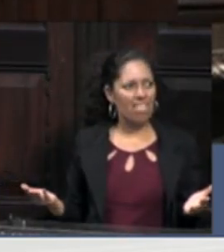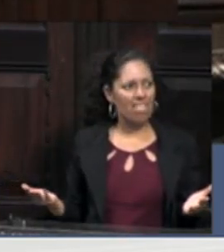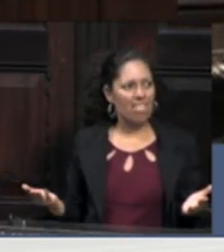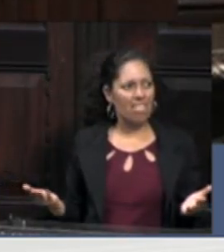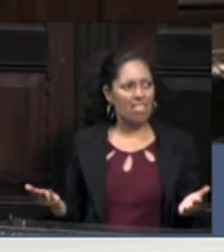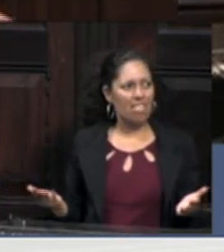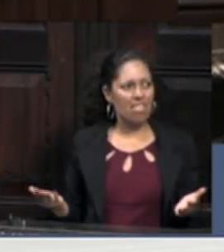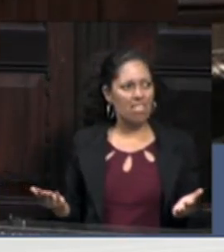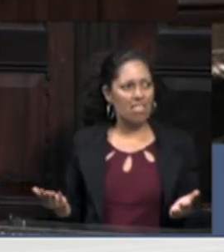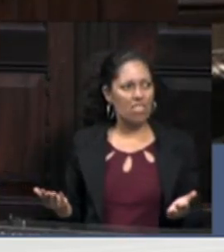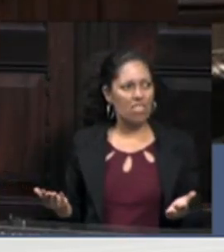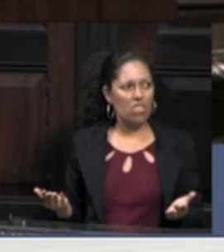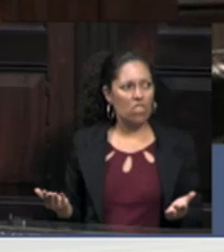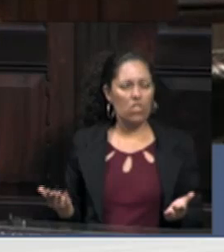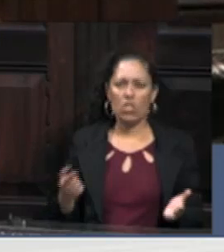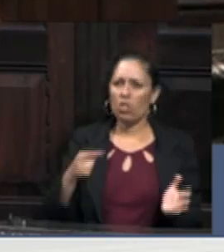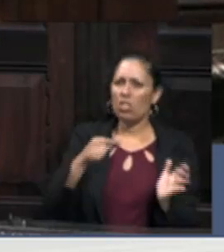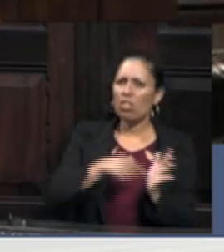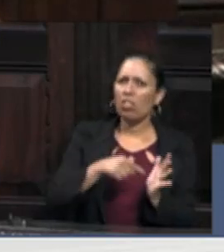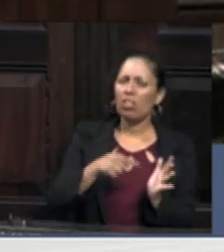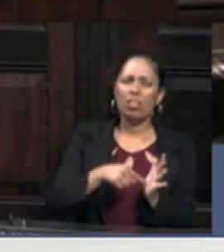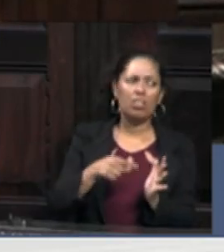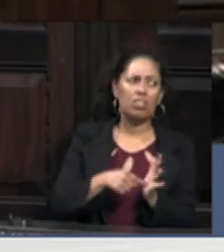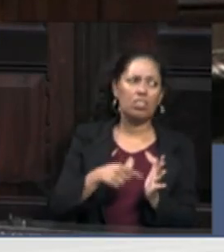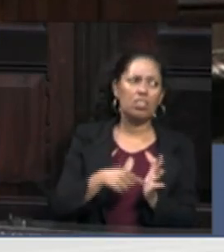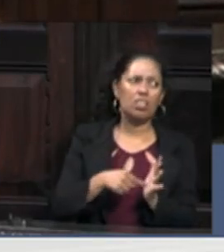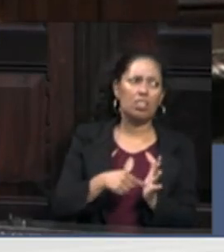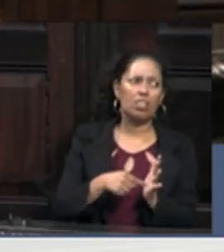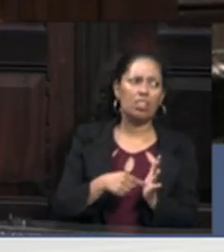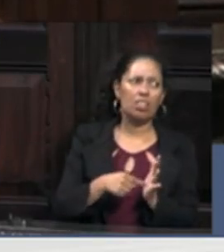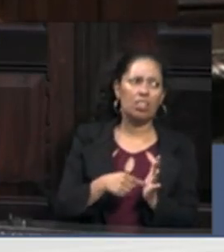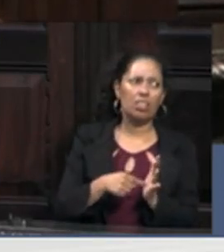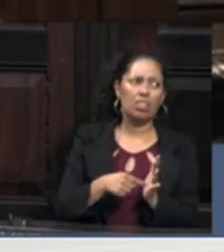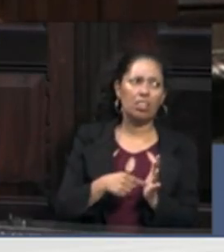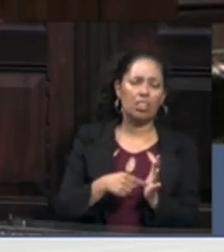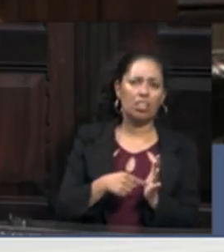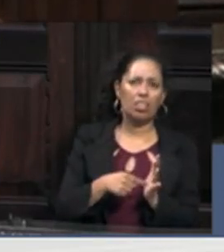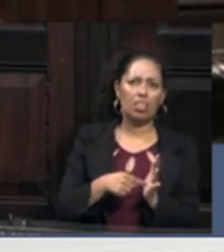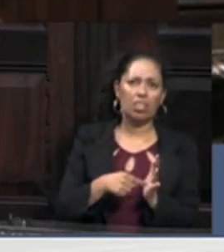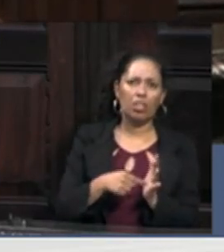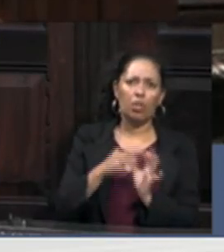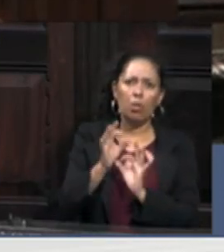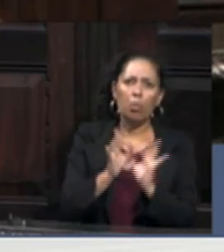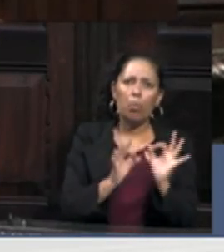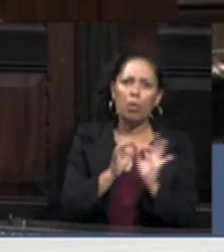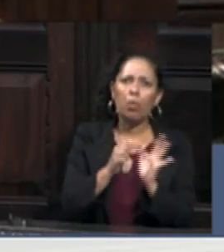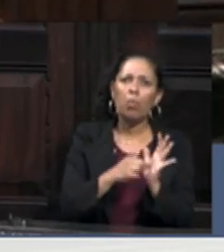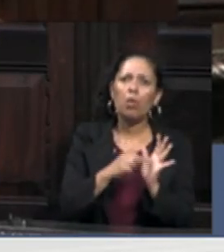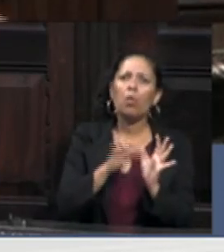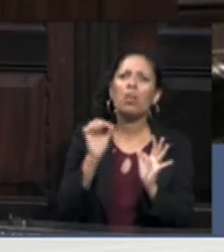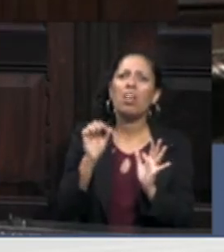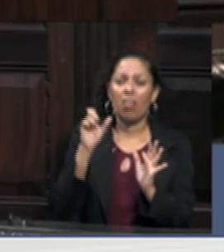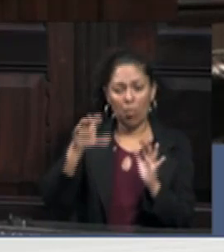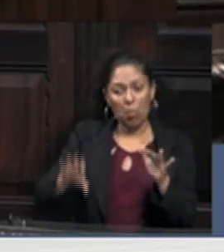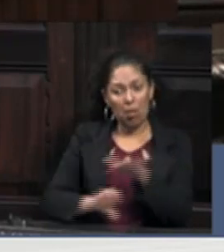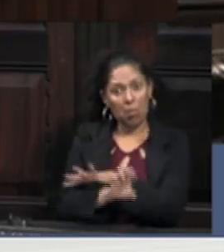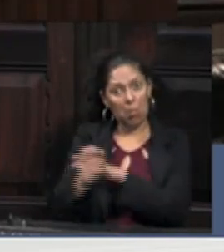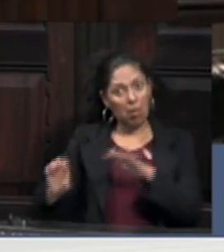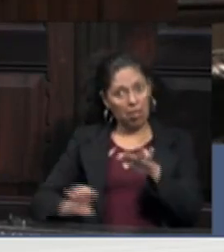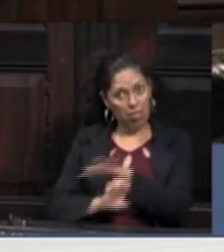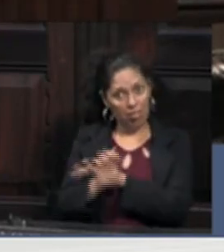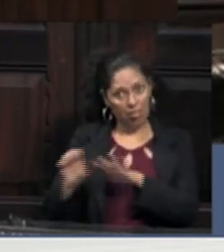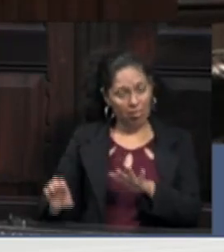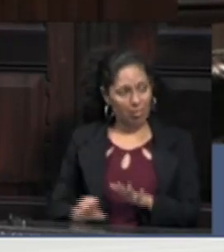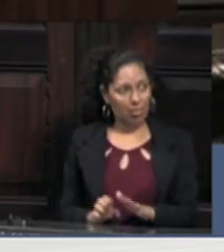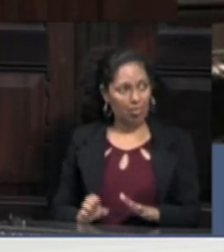244 milhões. Para isto daqui, foi criada inclusive uma empresa de securitização. Empresa